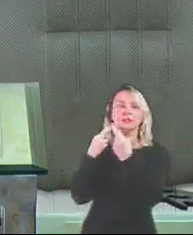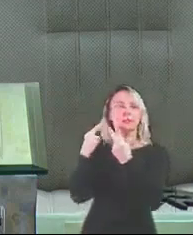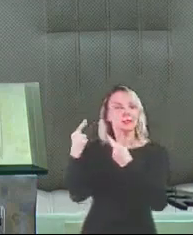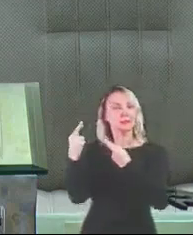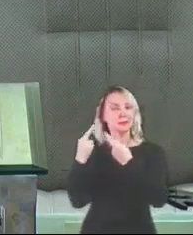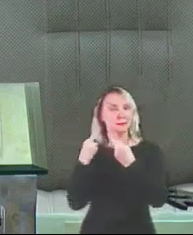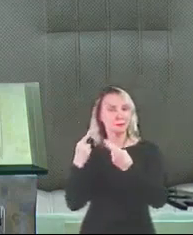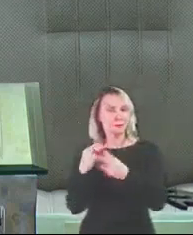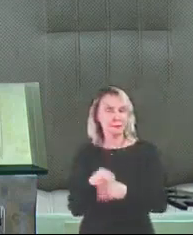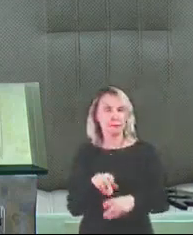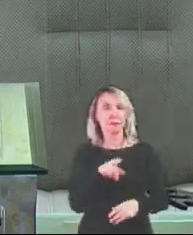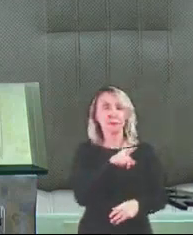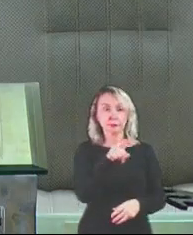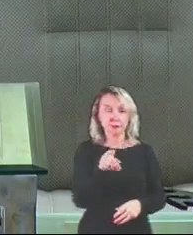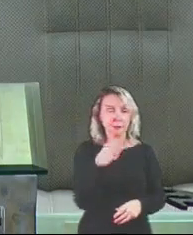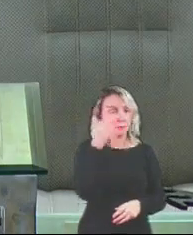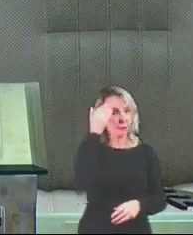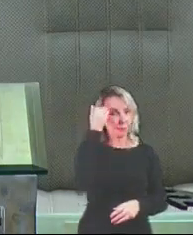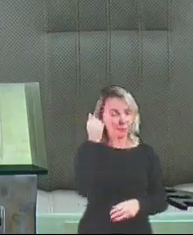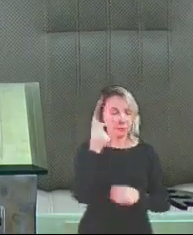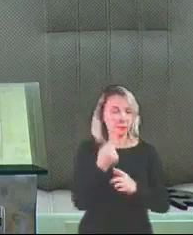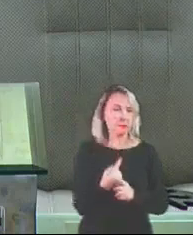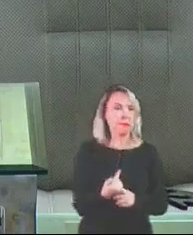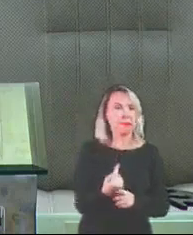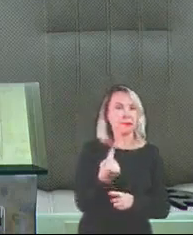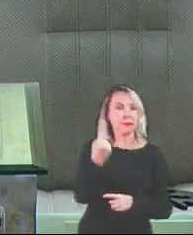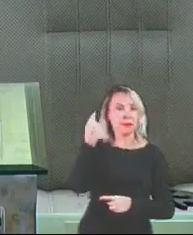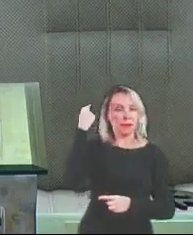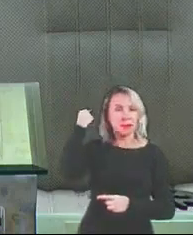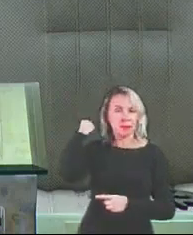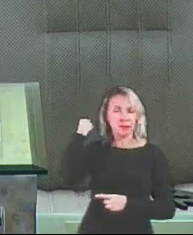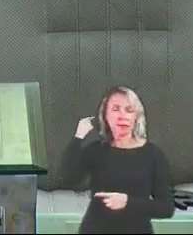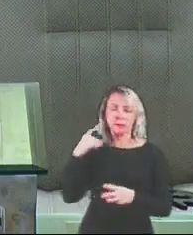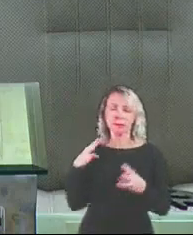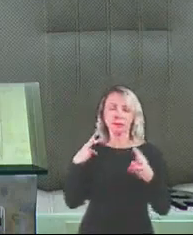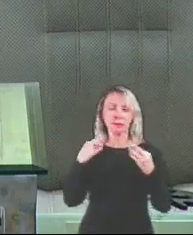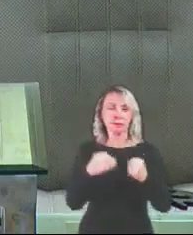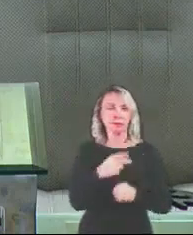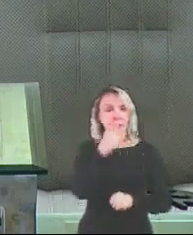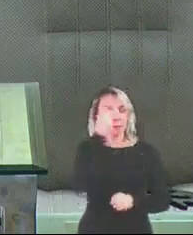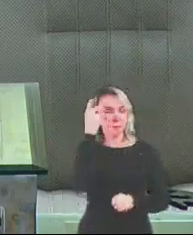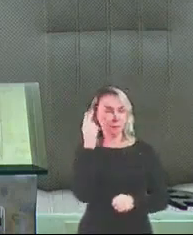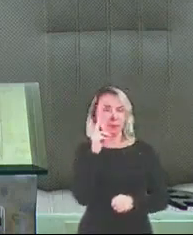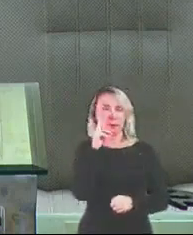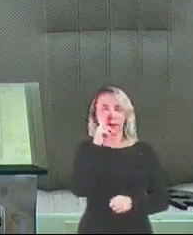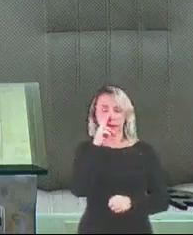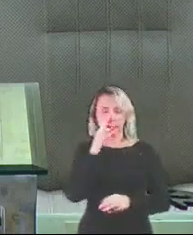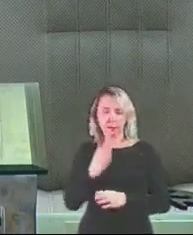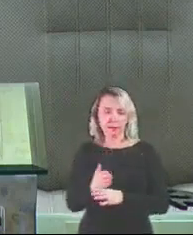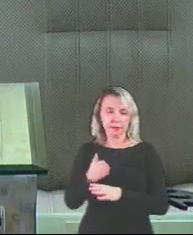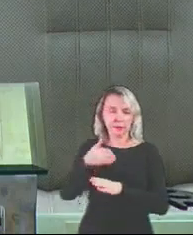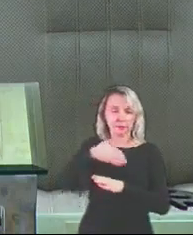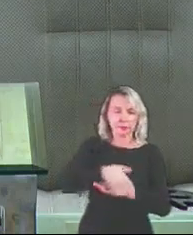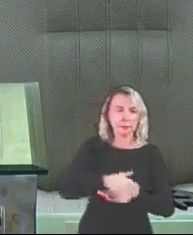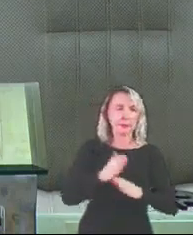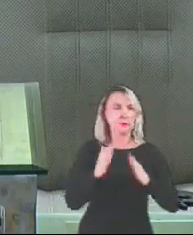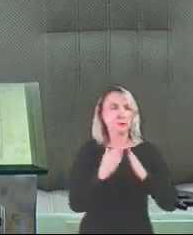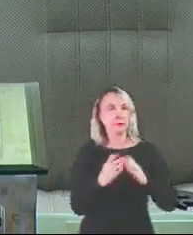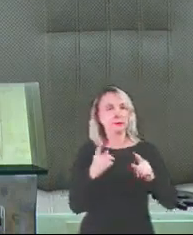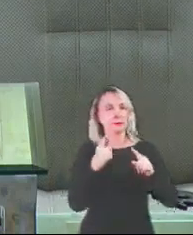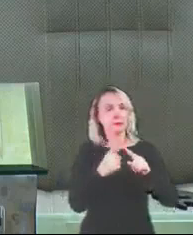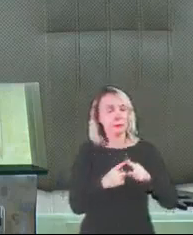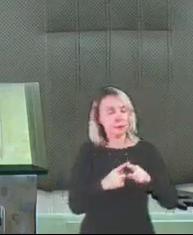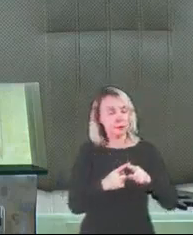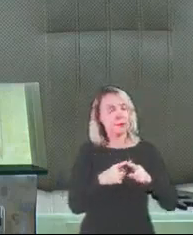Os irmãos sabem que no passado, todo crente, quando vinha para a igreja, trazia um lenço, porque nós